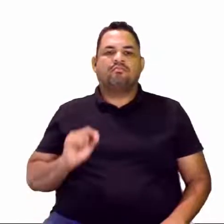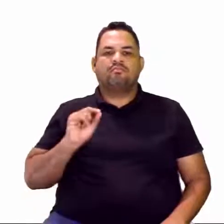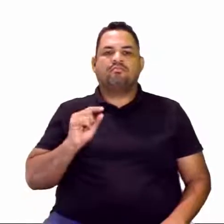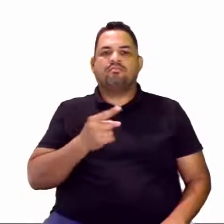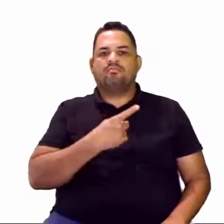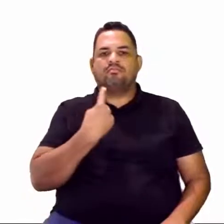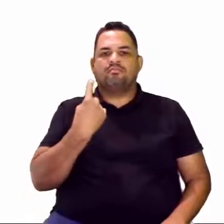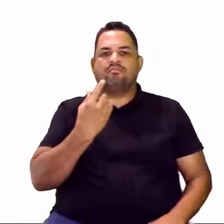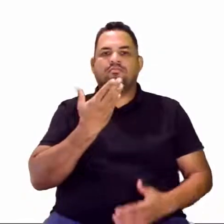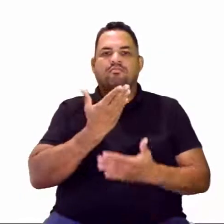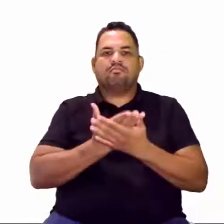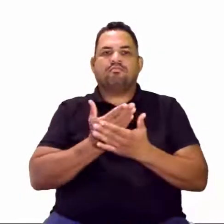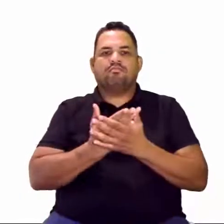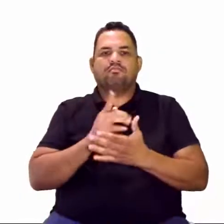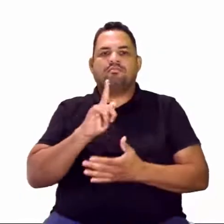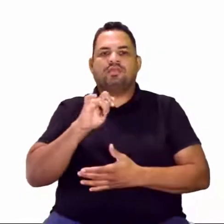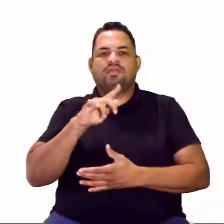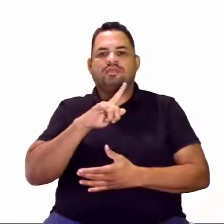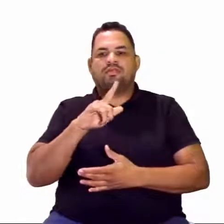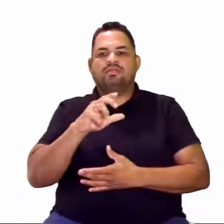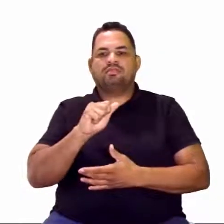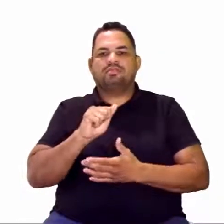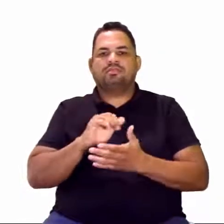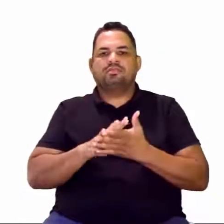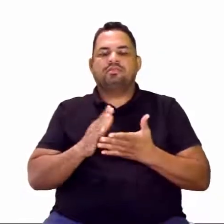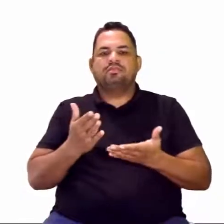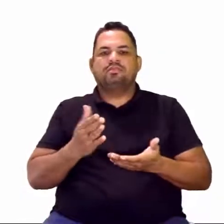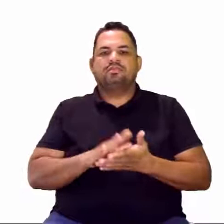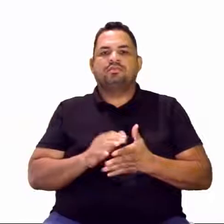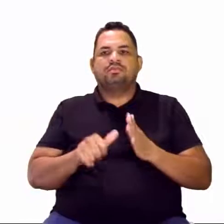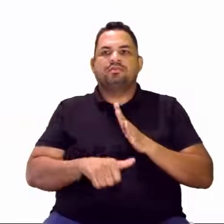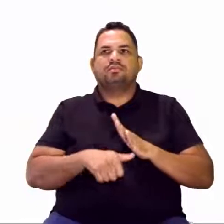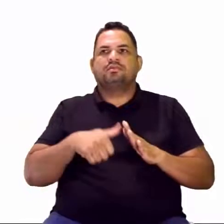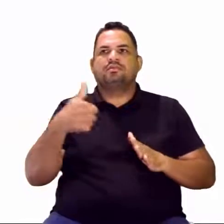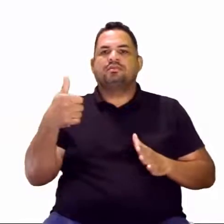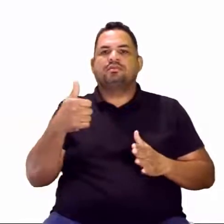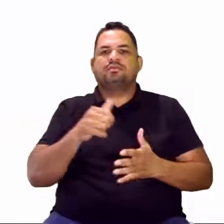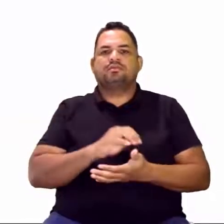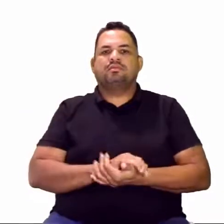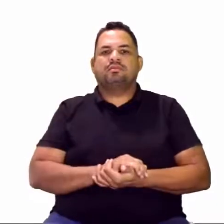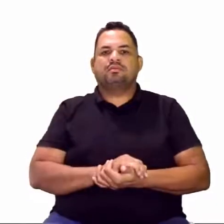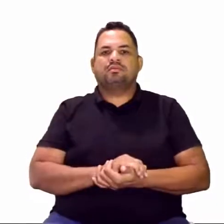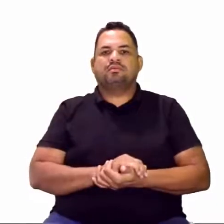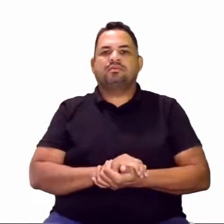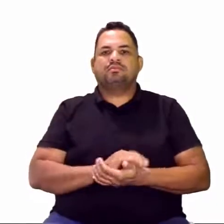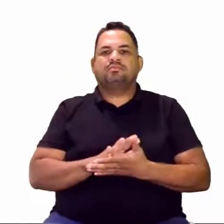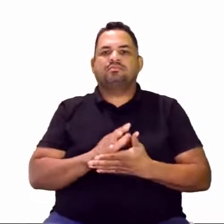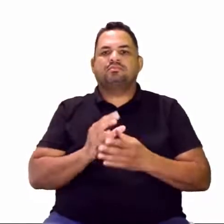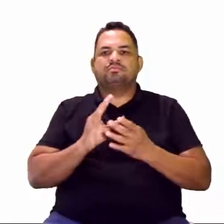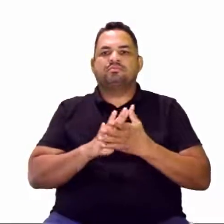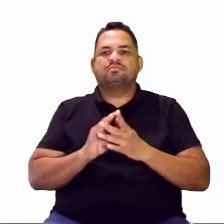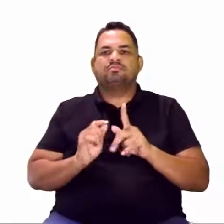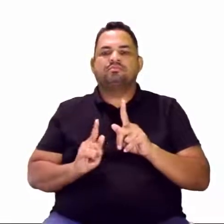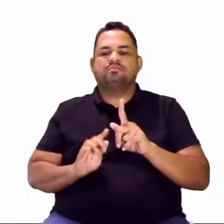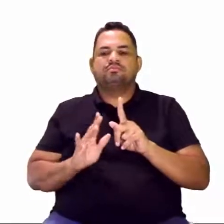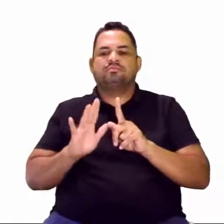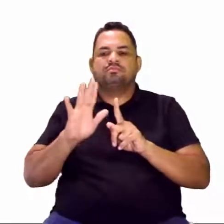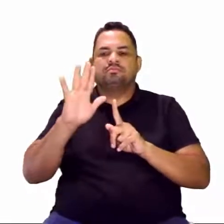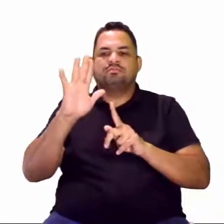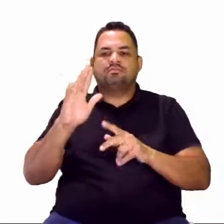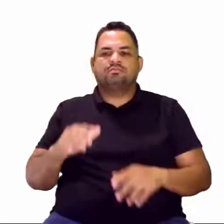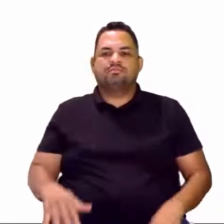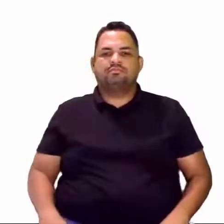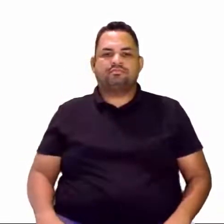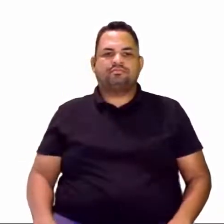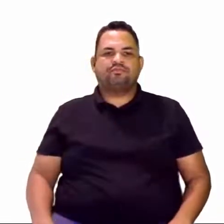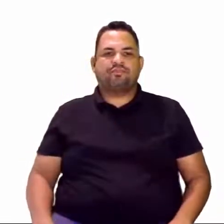nós aprendemos. As grandezas, nós aprendemos, primeiro, olha, as grandezas do estado gasoso, né?